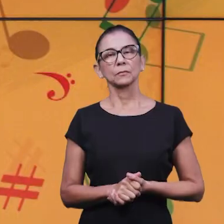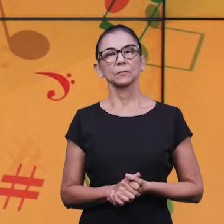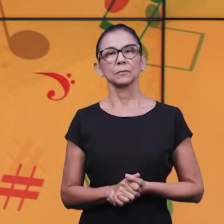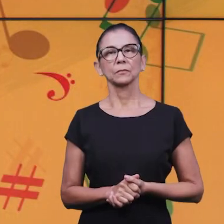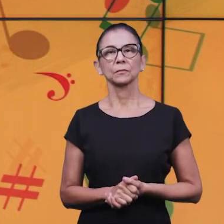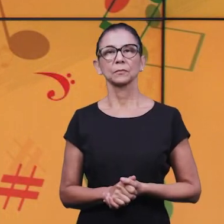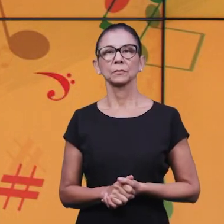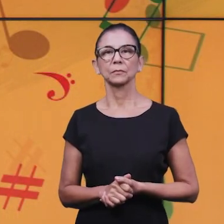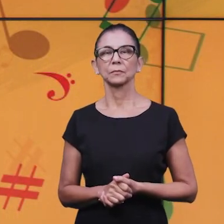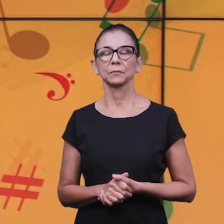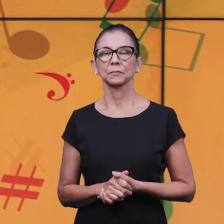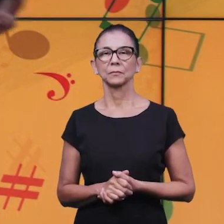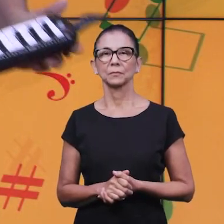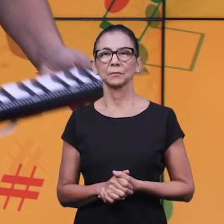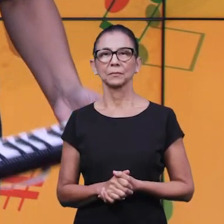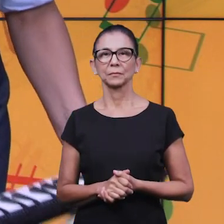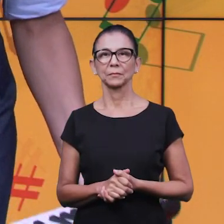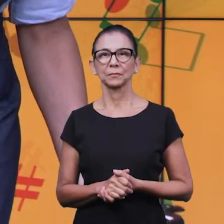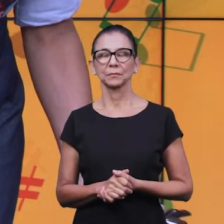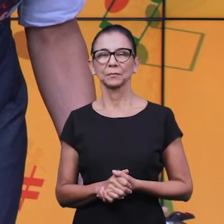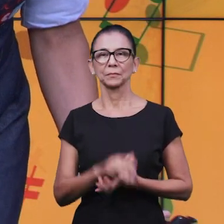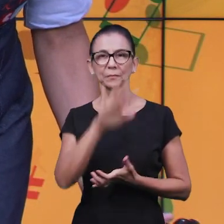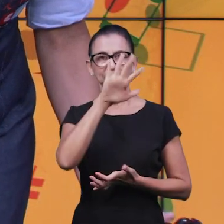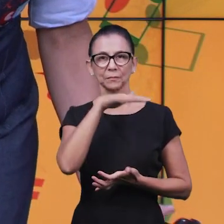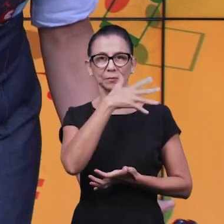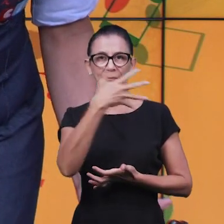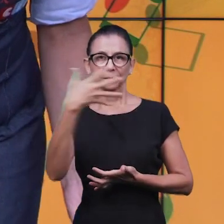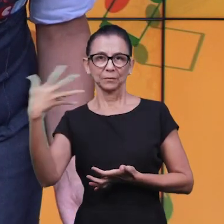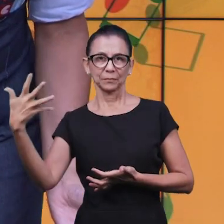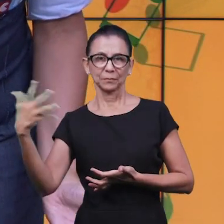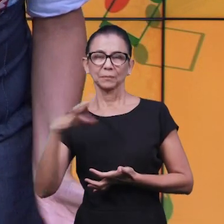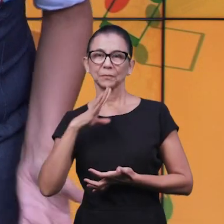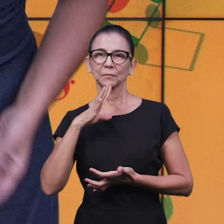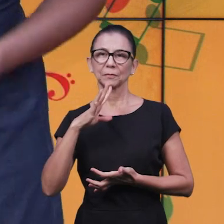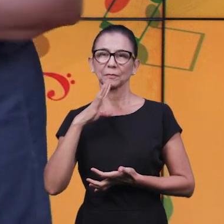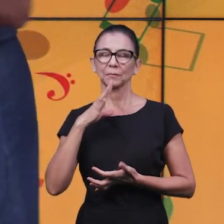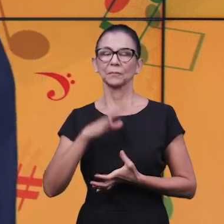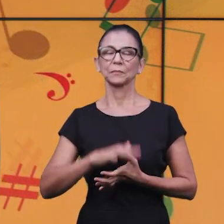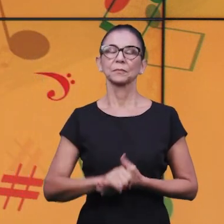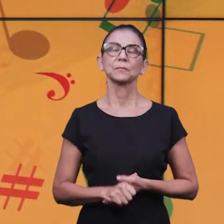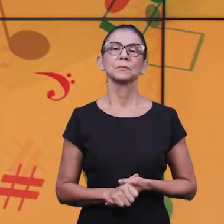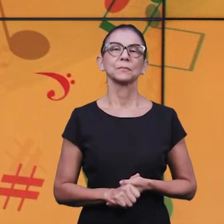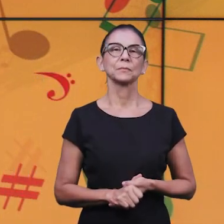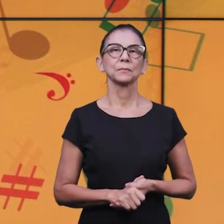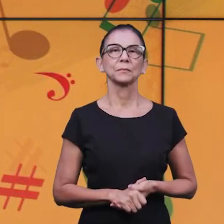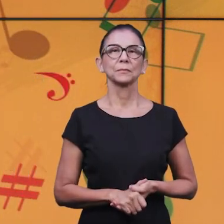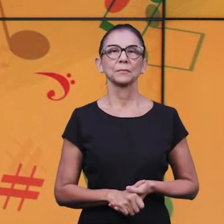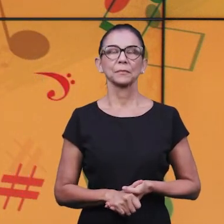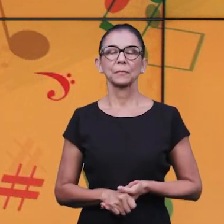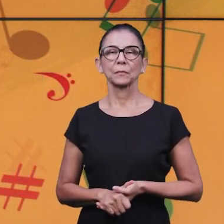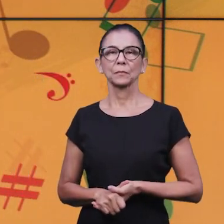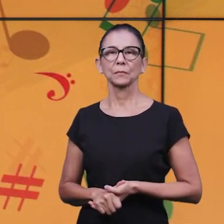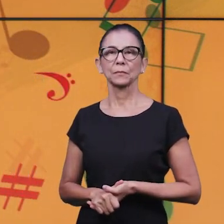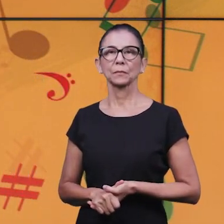Agora vamos conhecer a partitura.